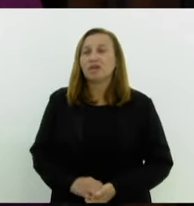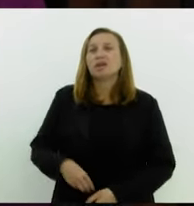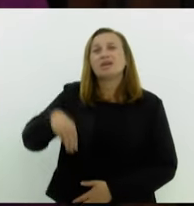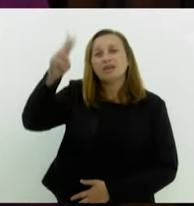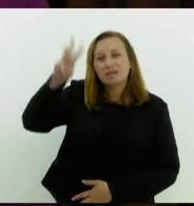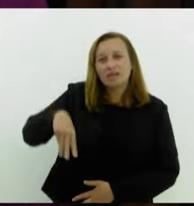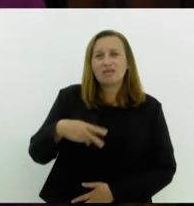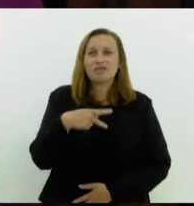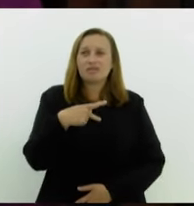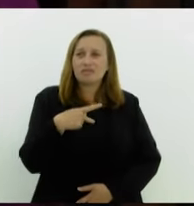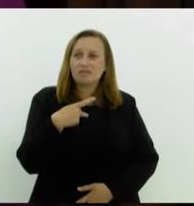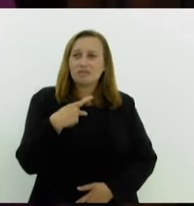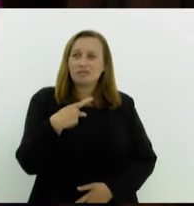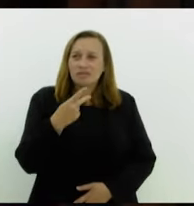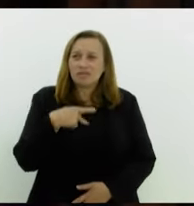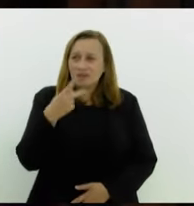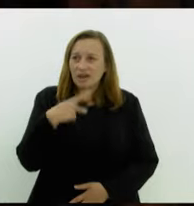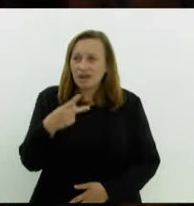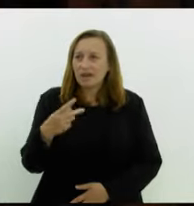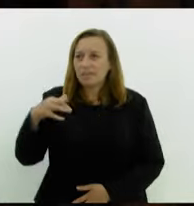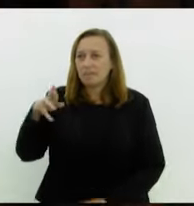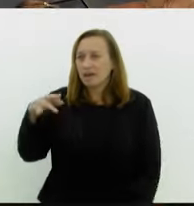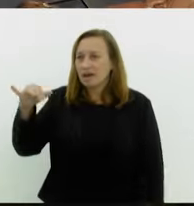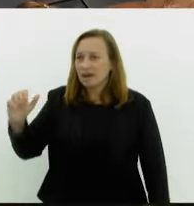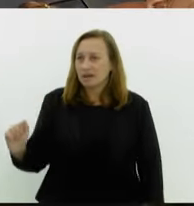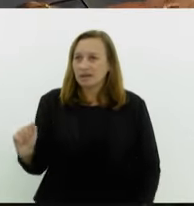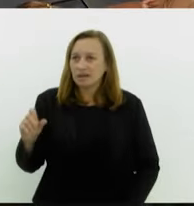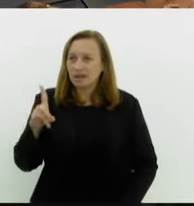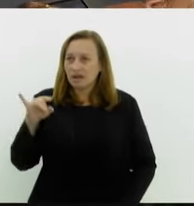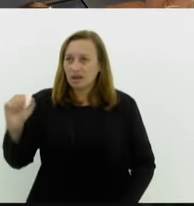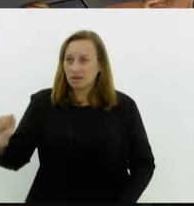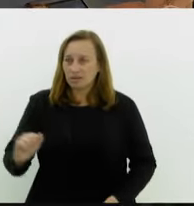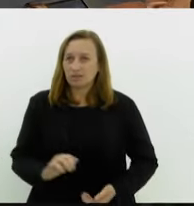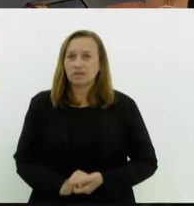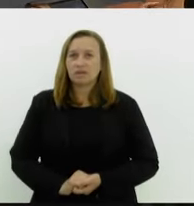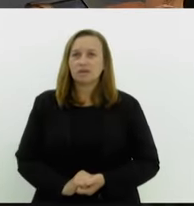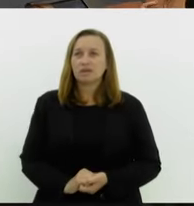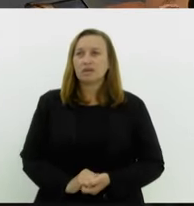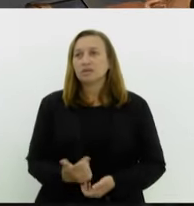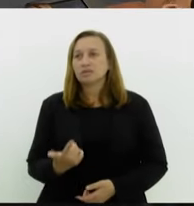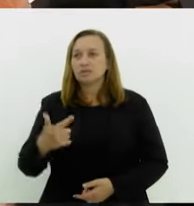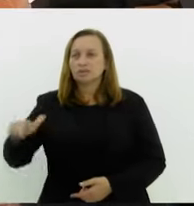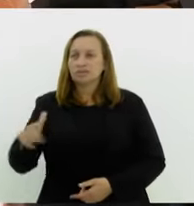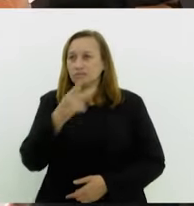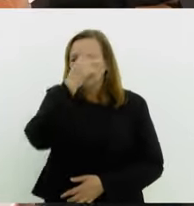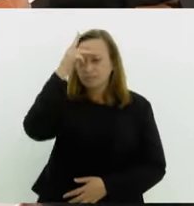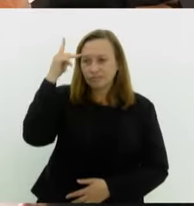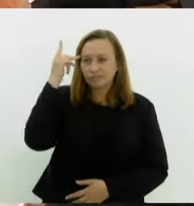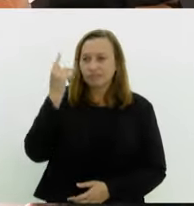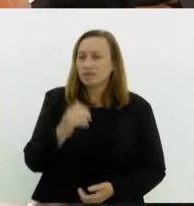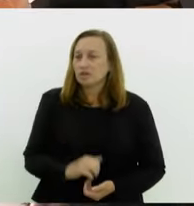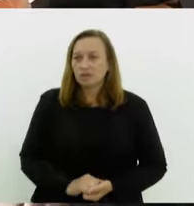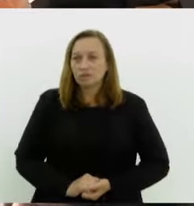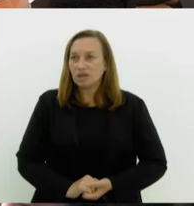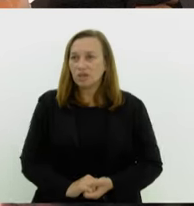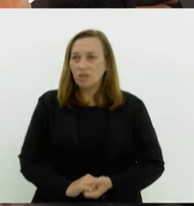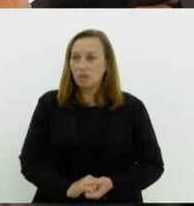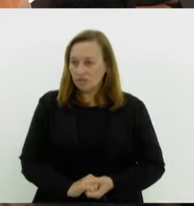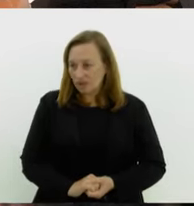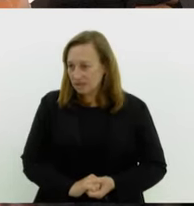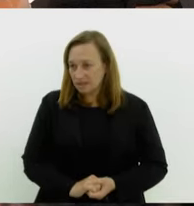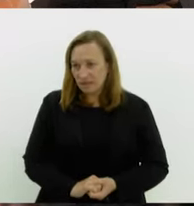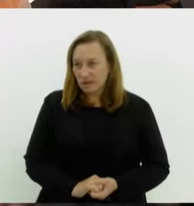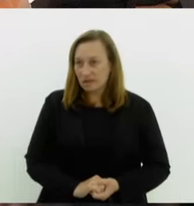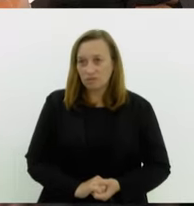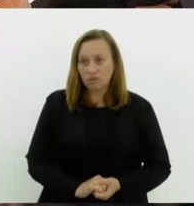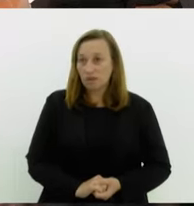falar ela Maria Cláudia bucan entre outras pessoas e o